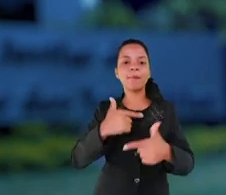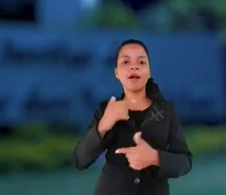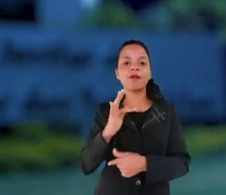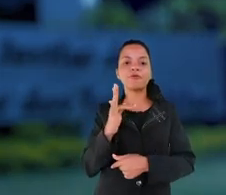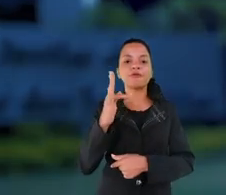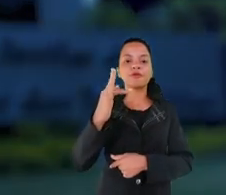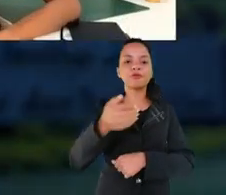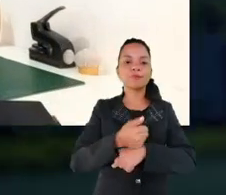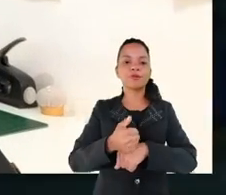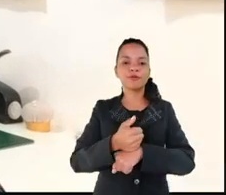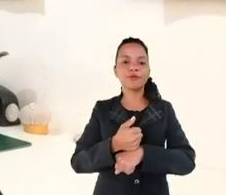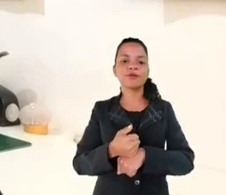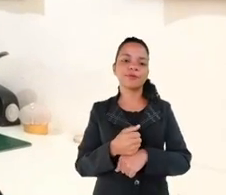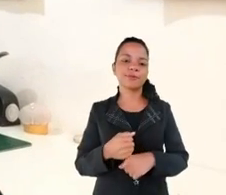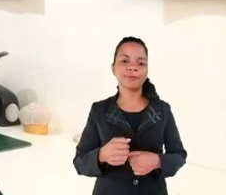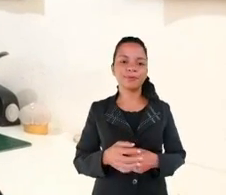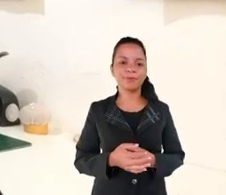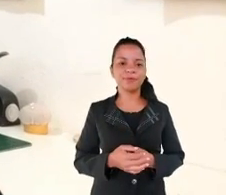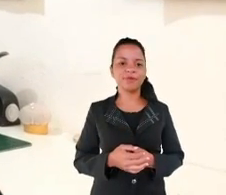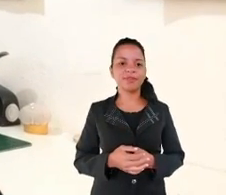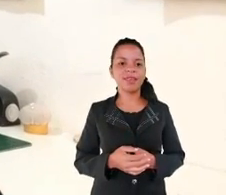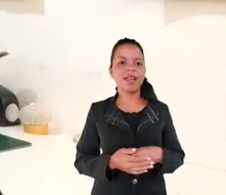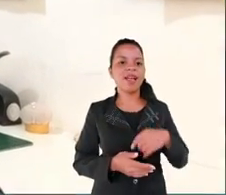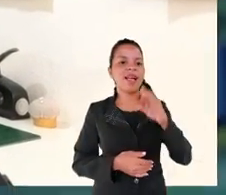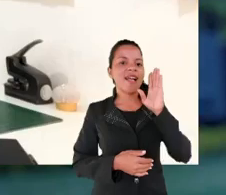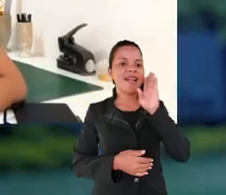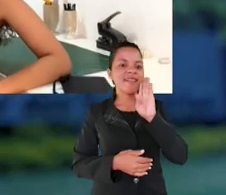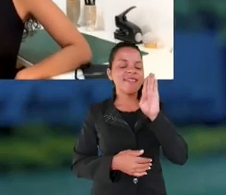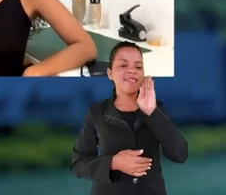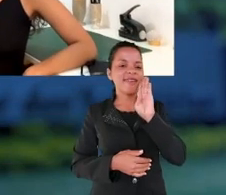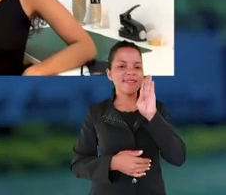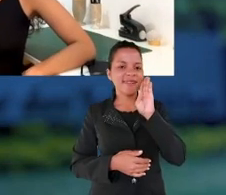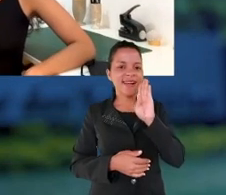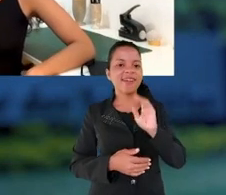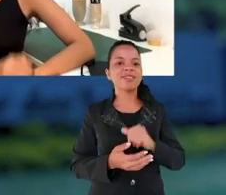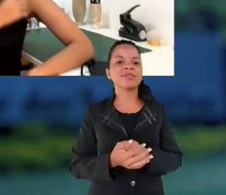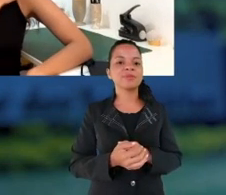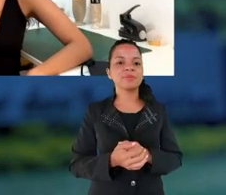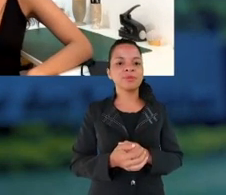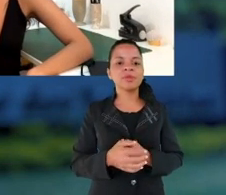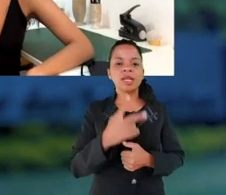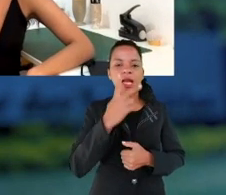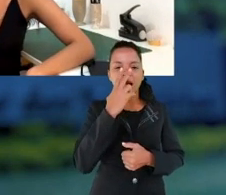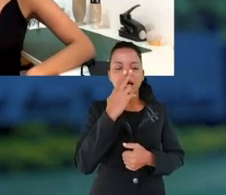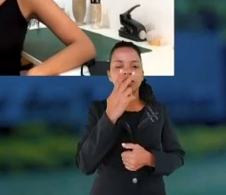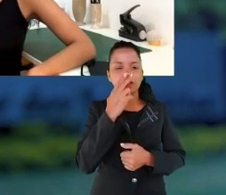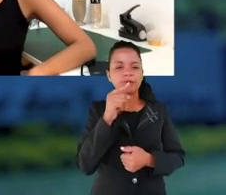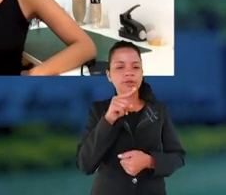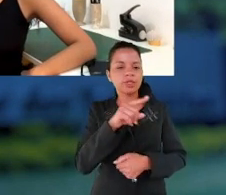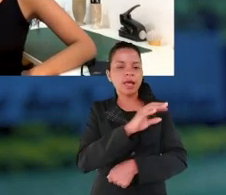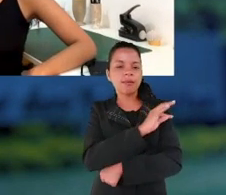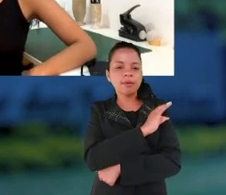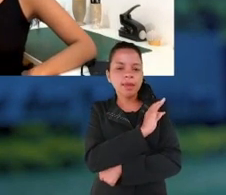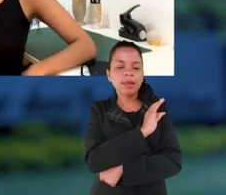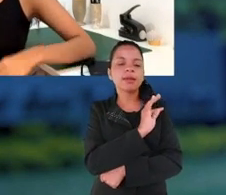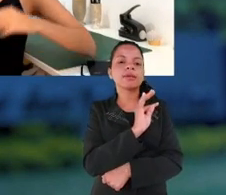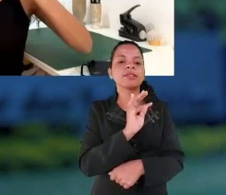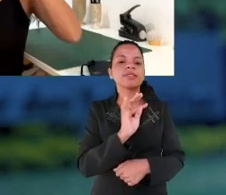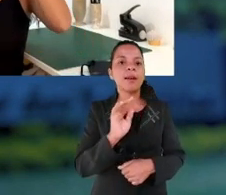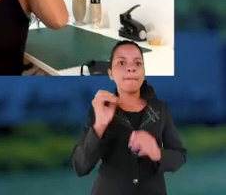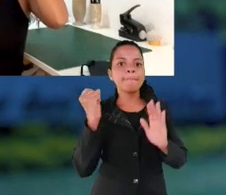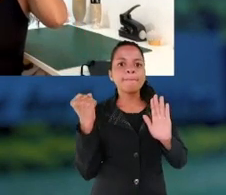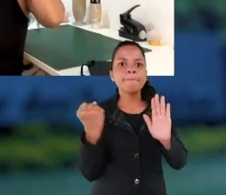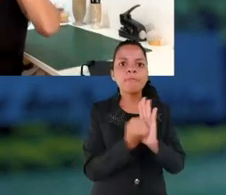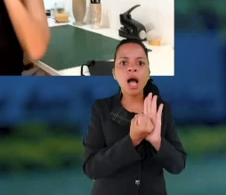né? Muito bacana. E eu achei assim, a técnica que você usa, né, as suas obras, muito marcantes e